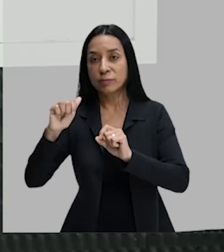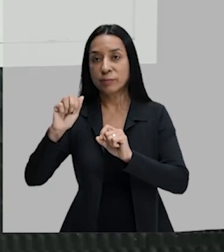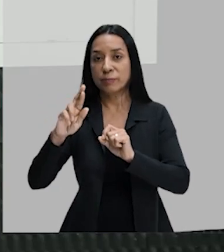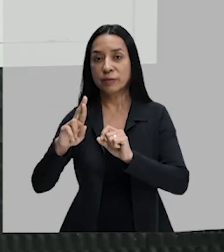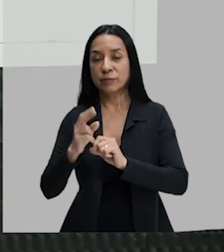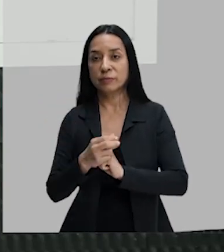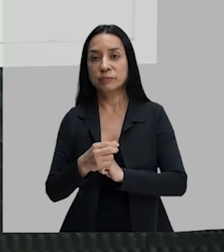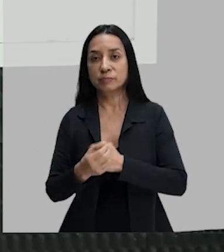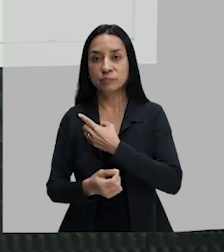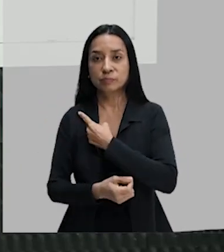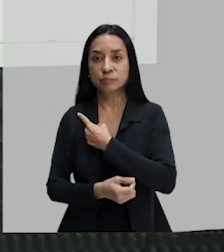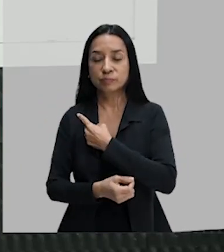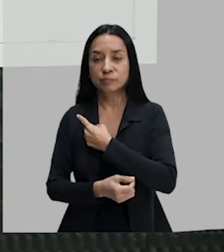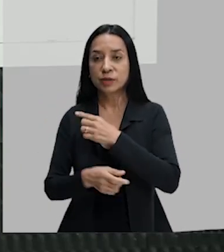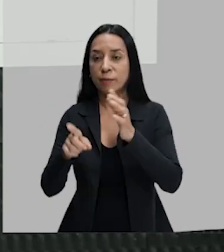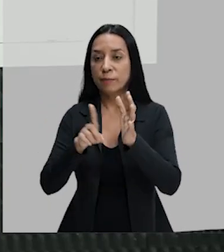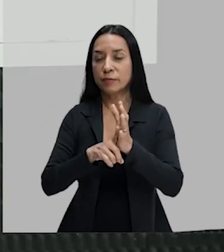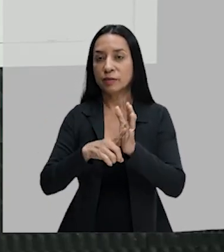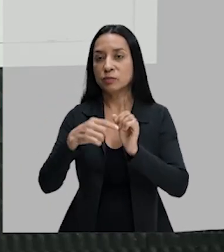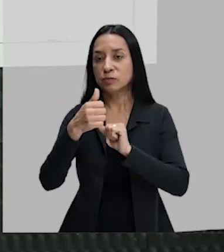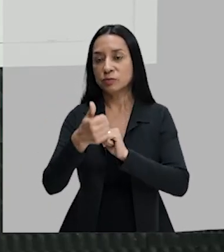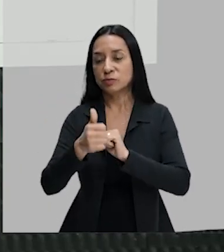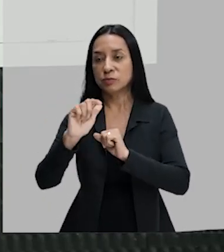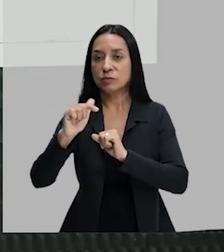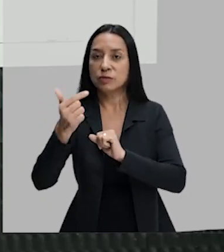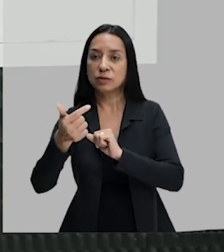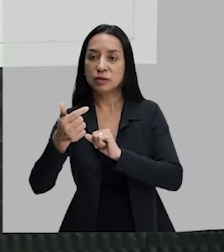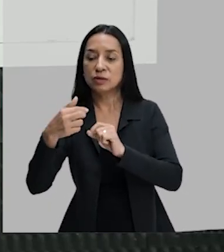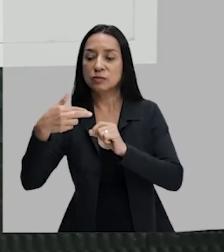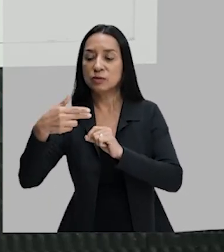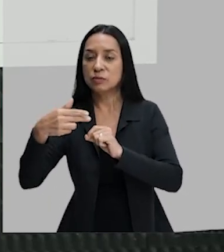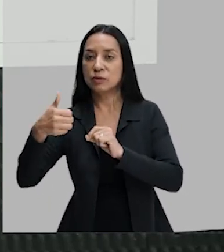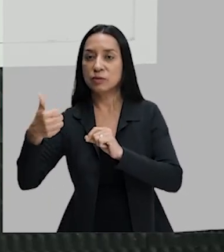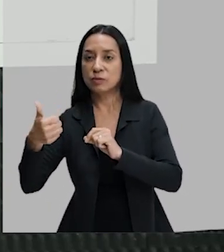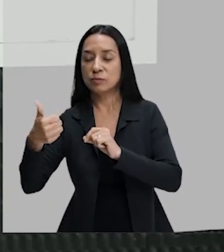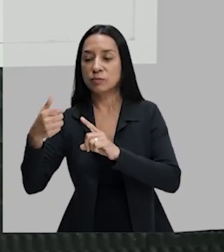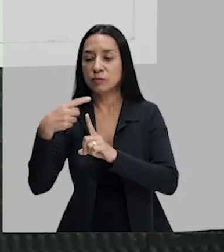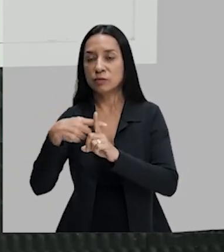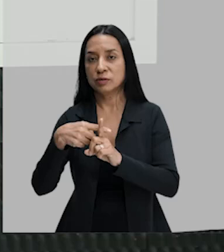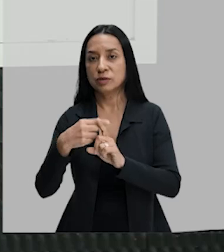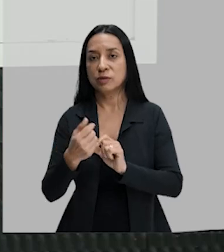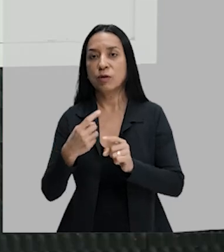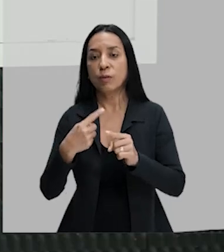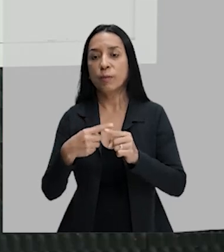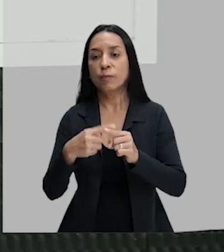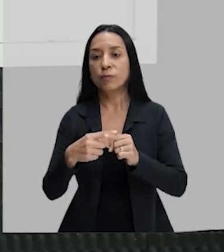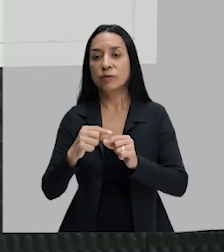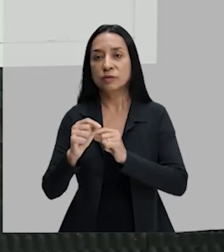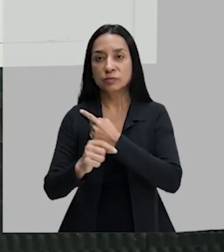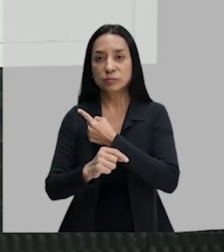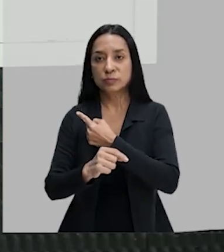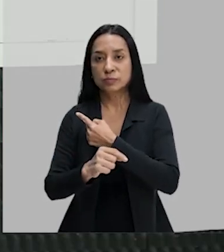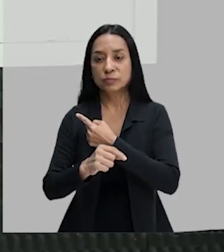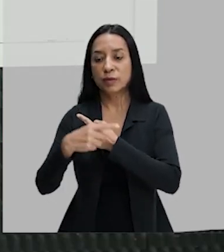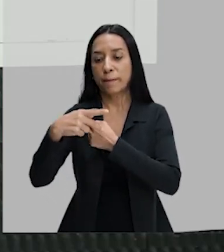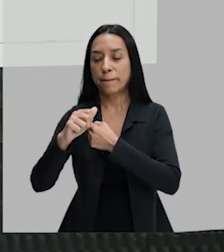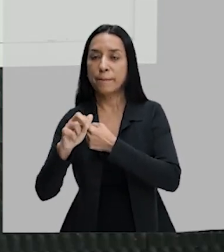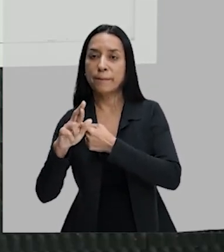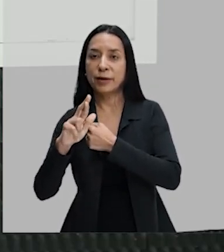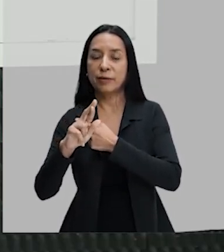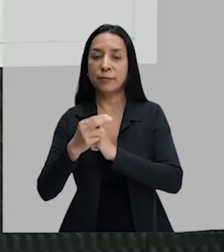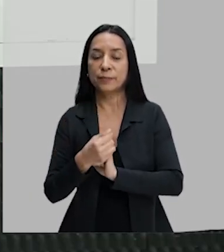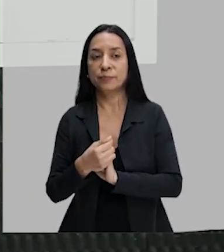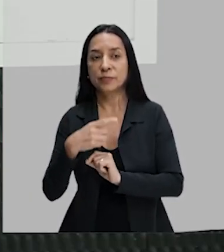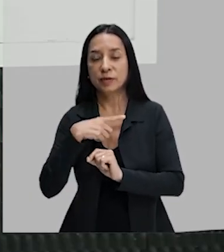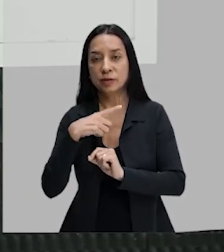aqui, vai dar menos 1 ao quadrado é 1 positivo. Porque esse expoente aqui é par. Então, nós vamos